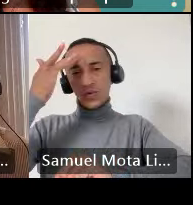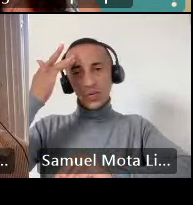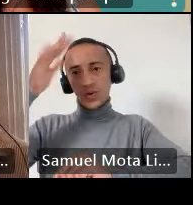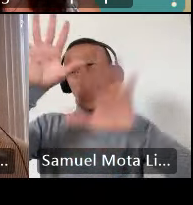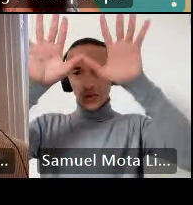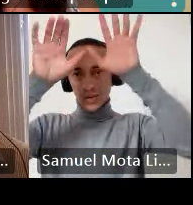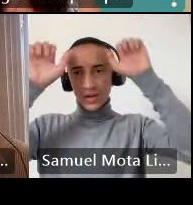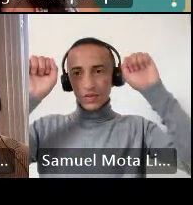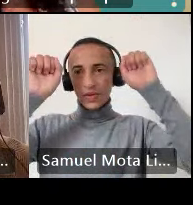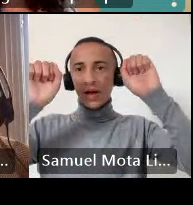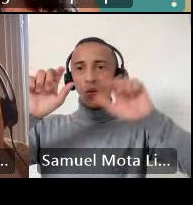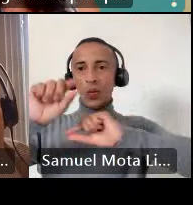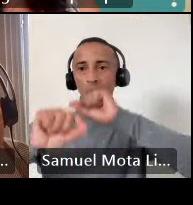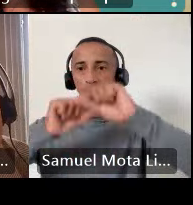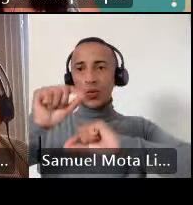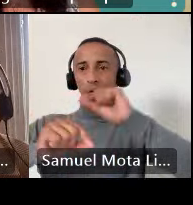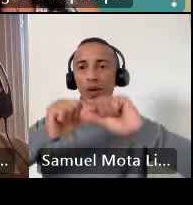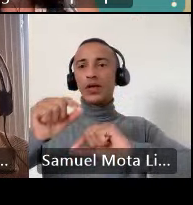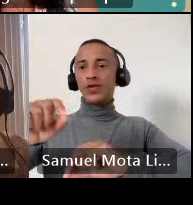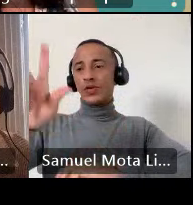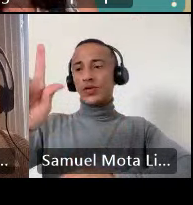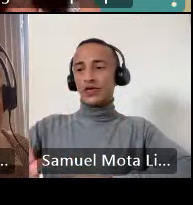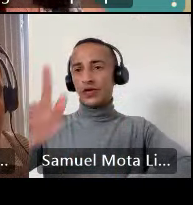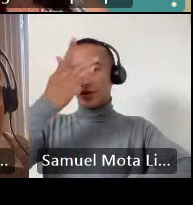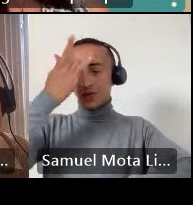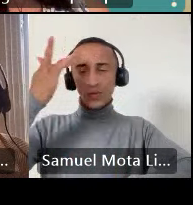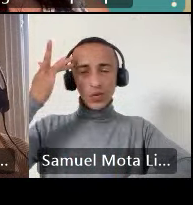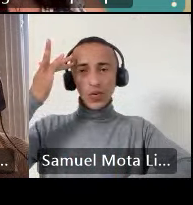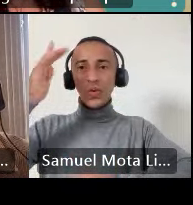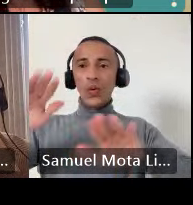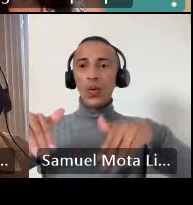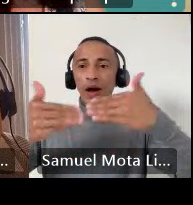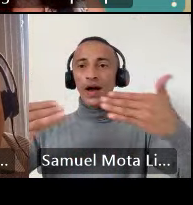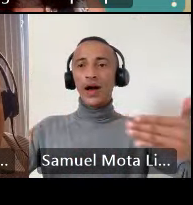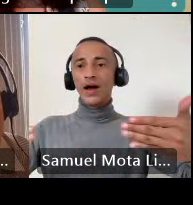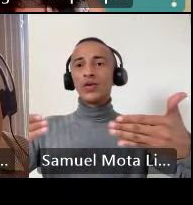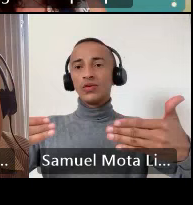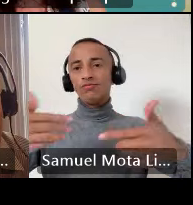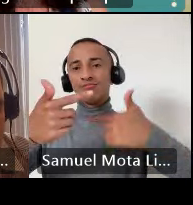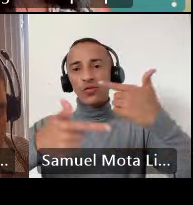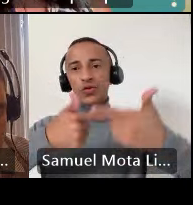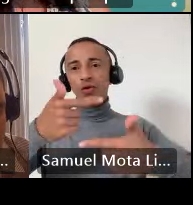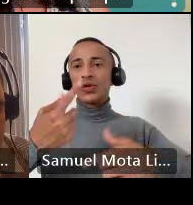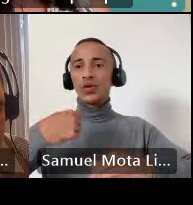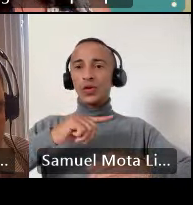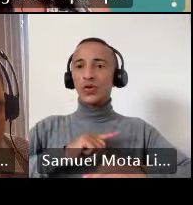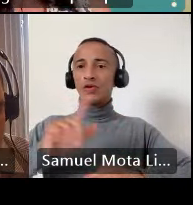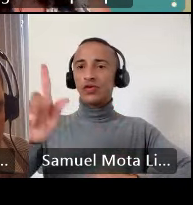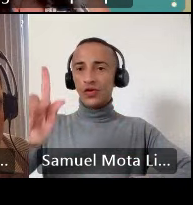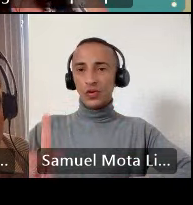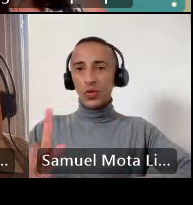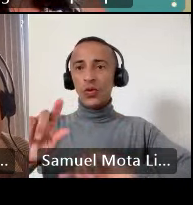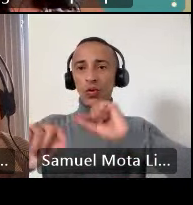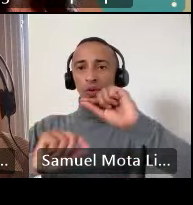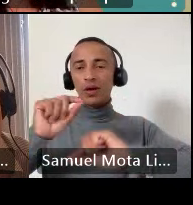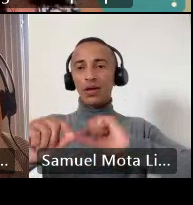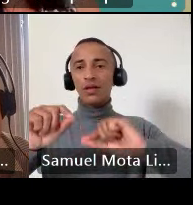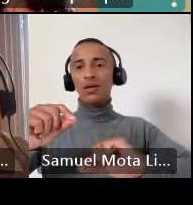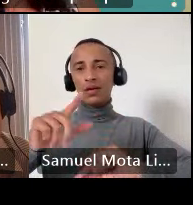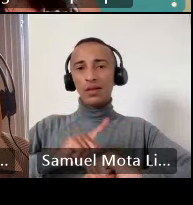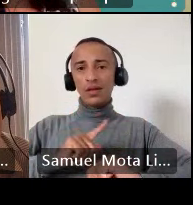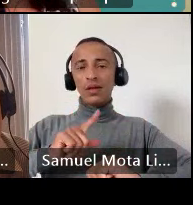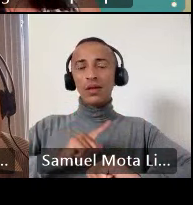dos do dos gestores né as intenções as condições que nós temos e essa essa experiência tá sendo muito